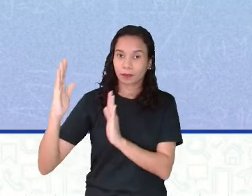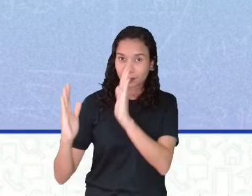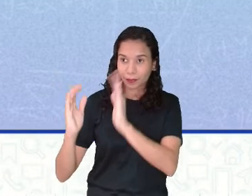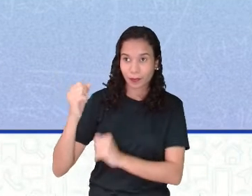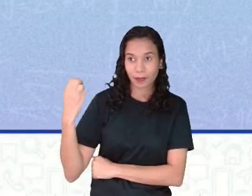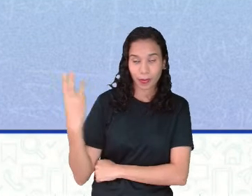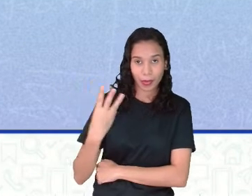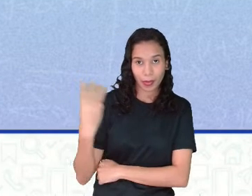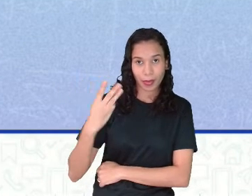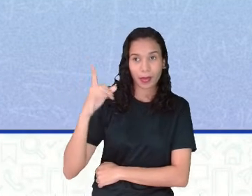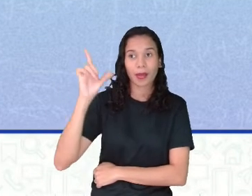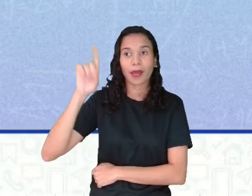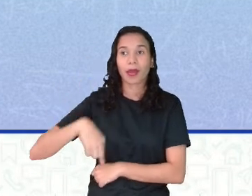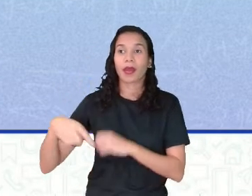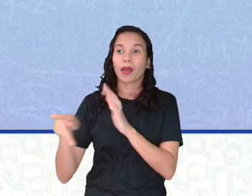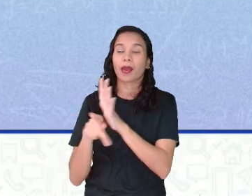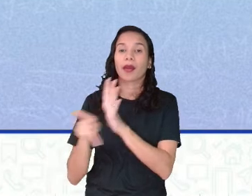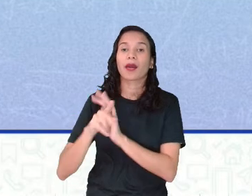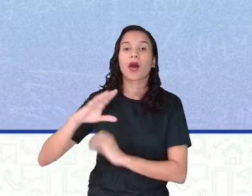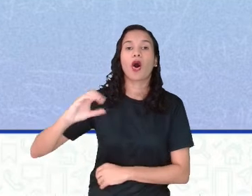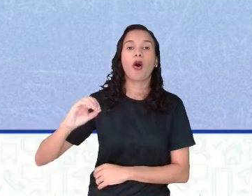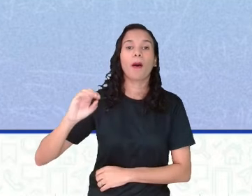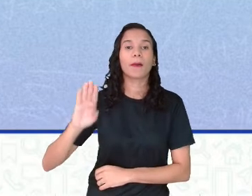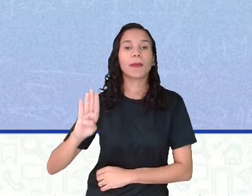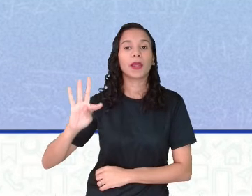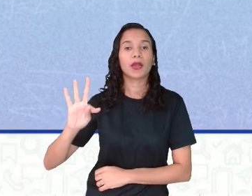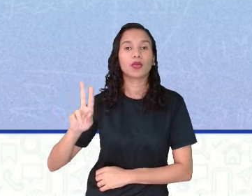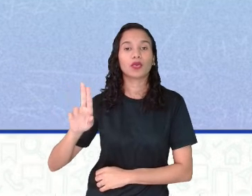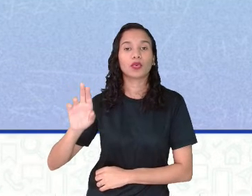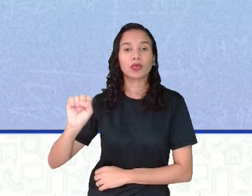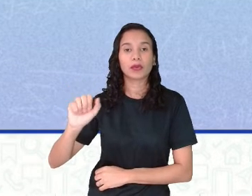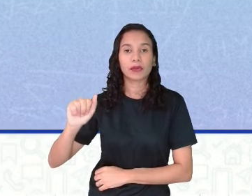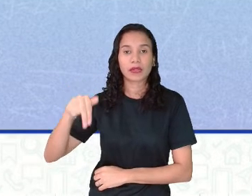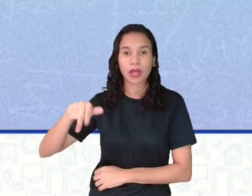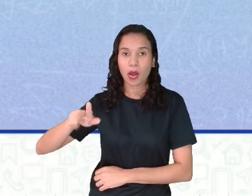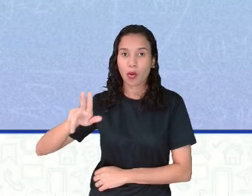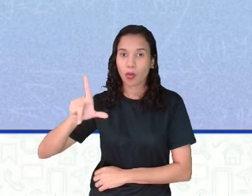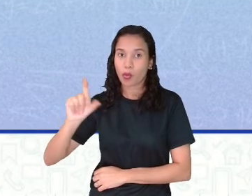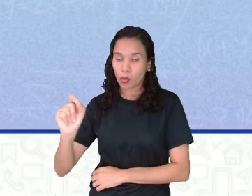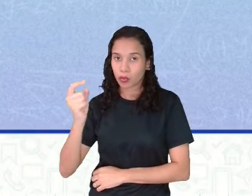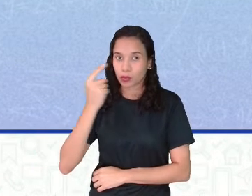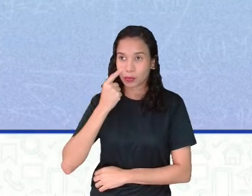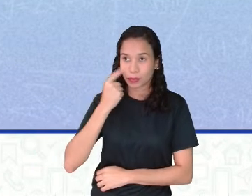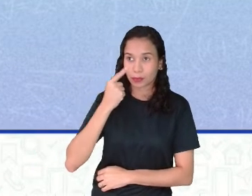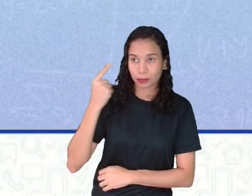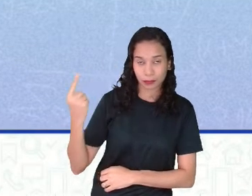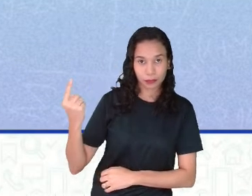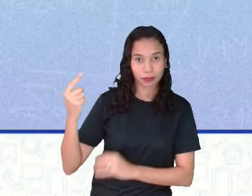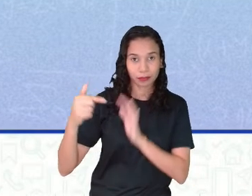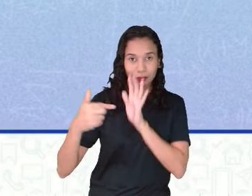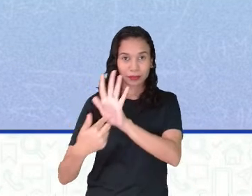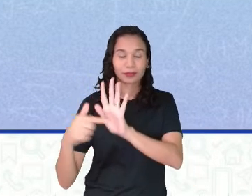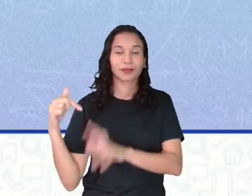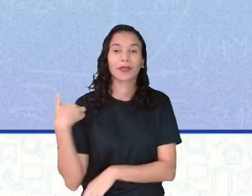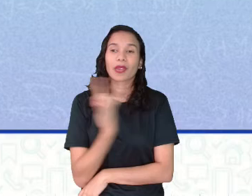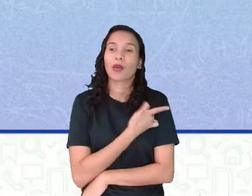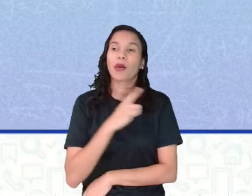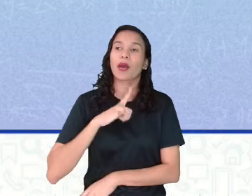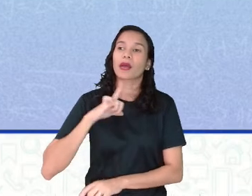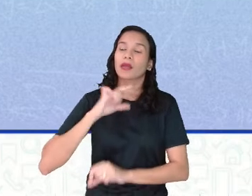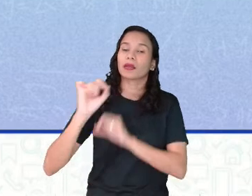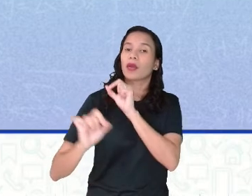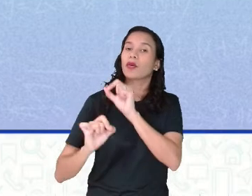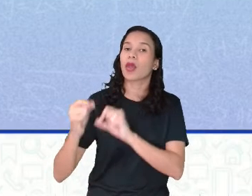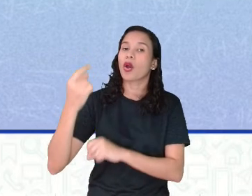triângulo é o triângulo obtusângulo, certo? No triângulo obtusângulo, a gente tem